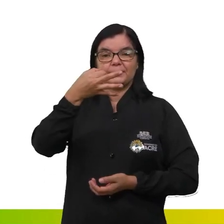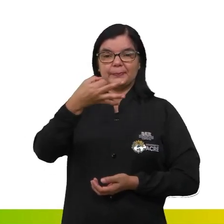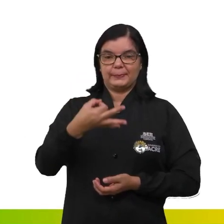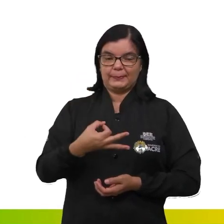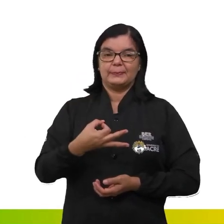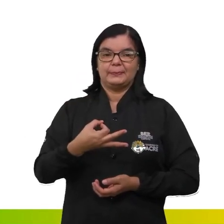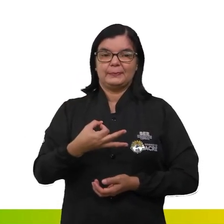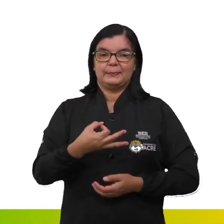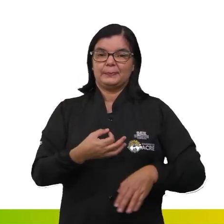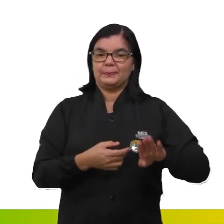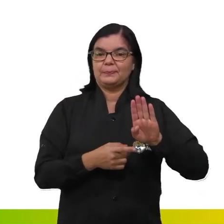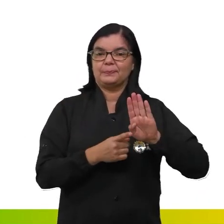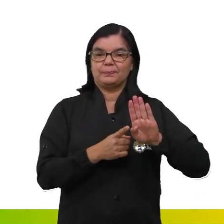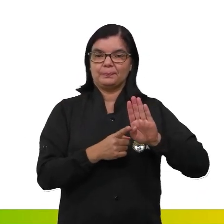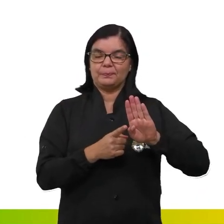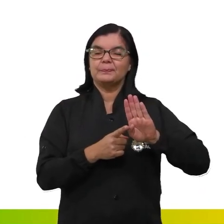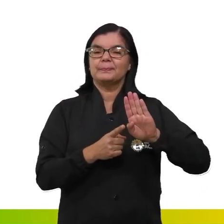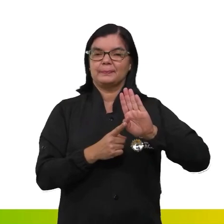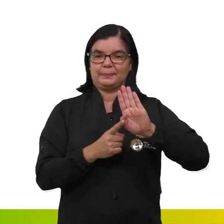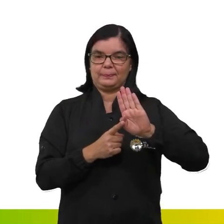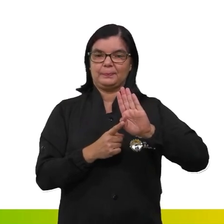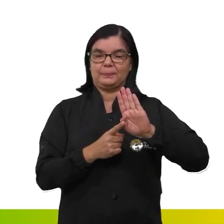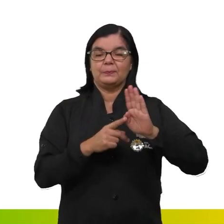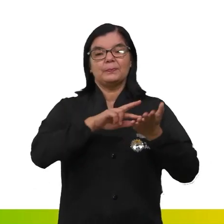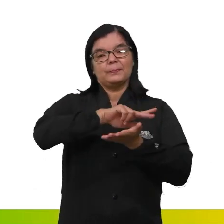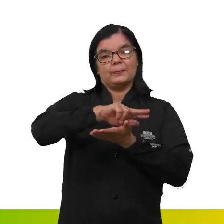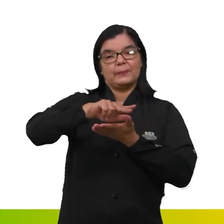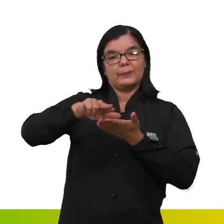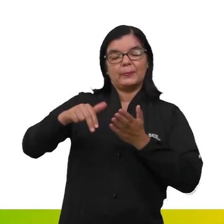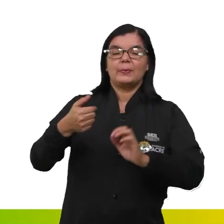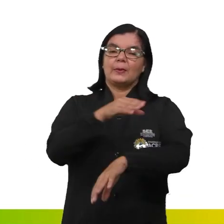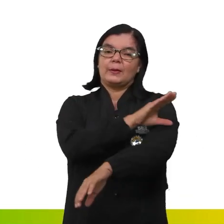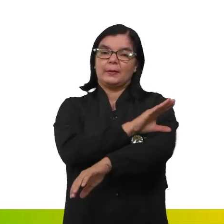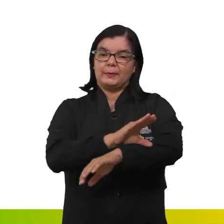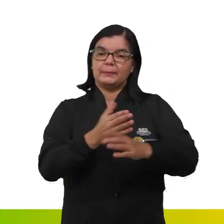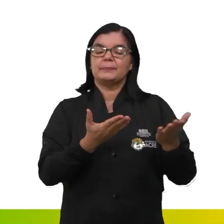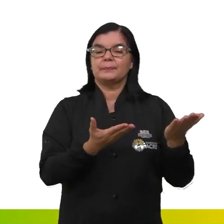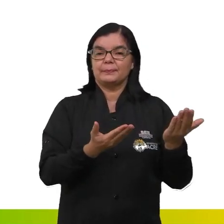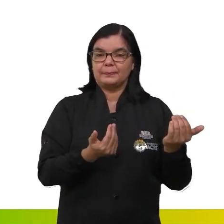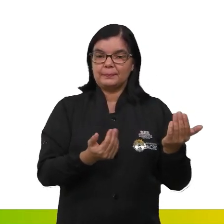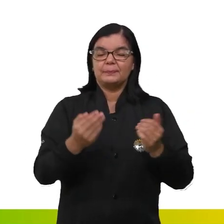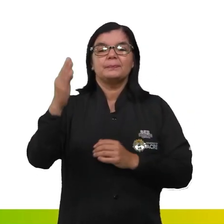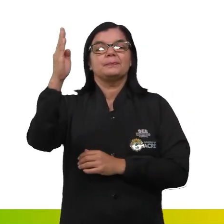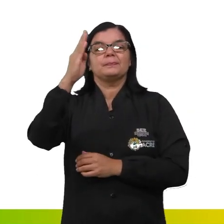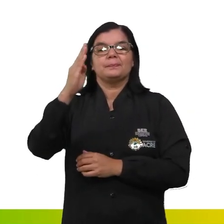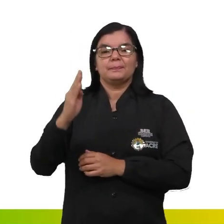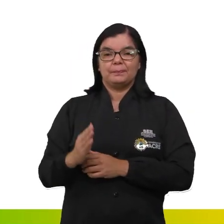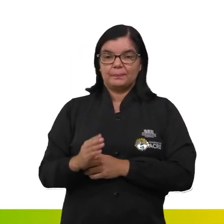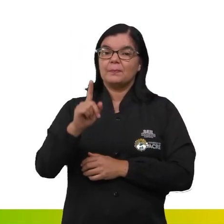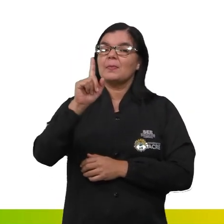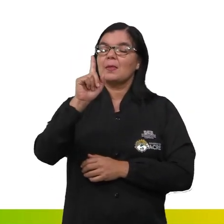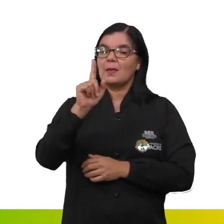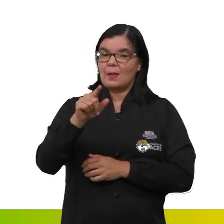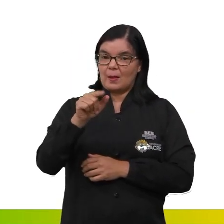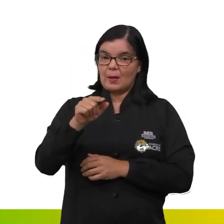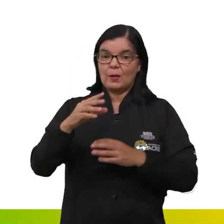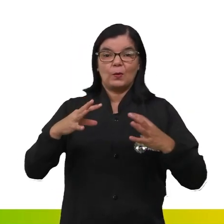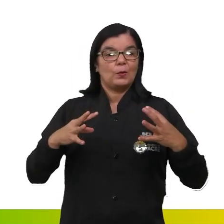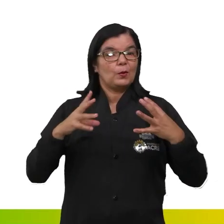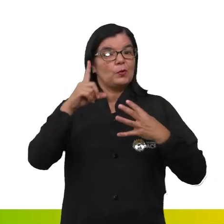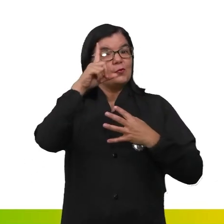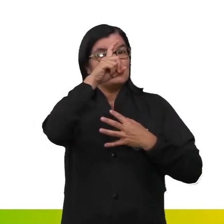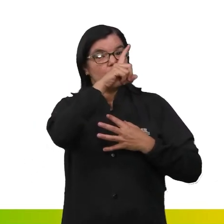Resposta correta, letra B. O multiculturalismo juvenil brasileiro é um fenômeno